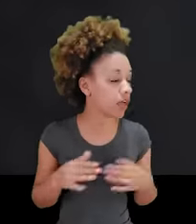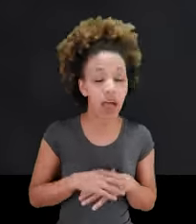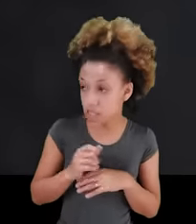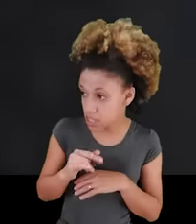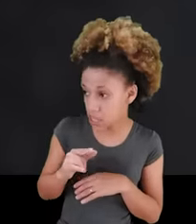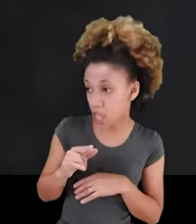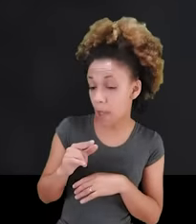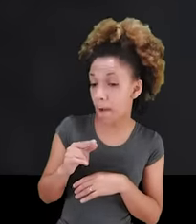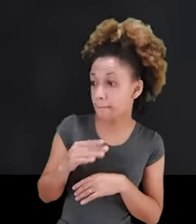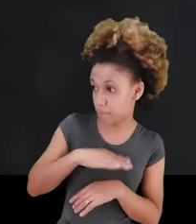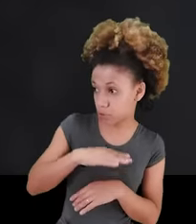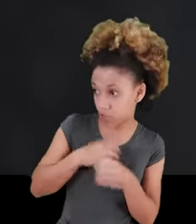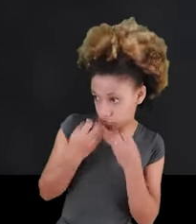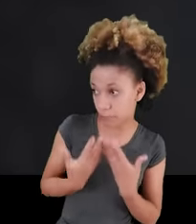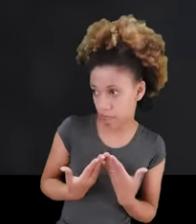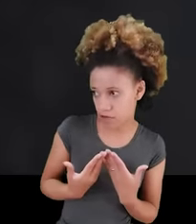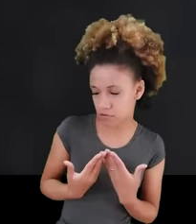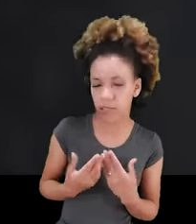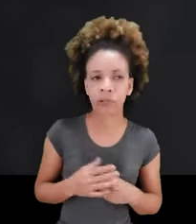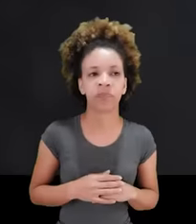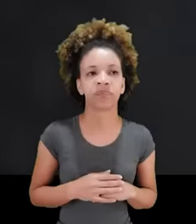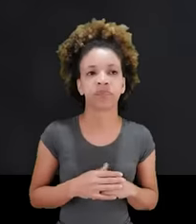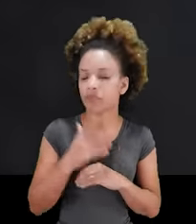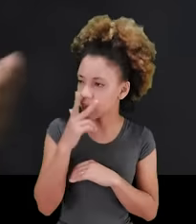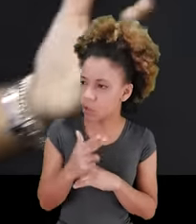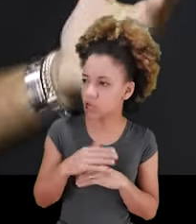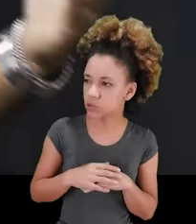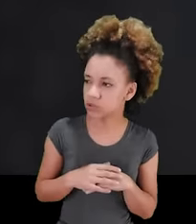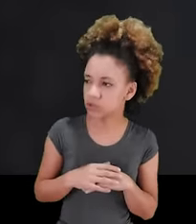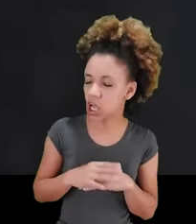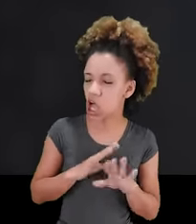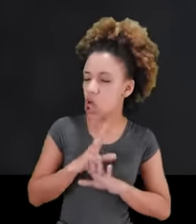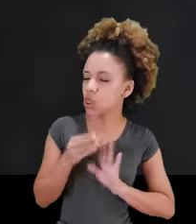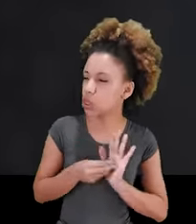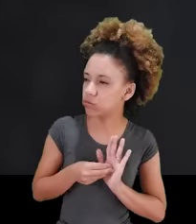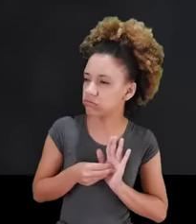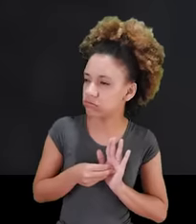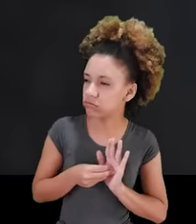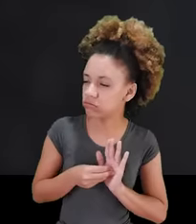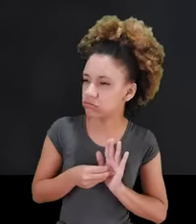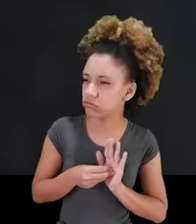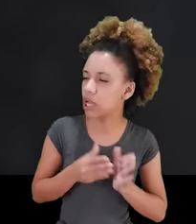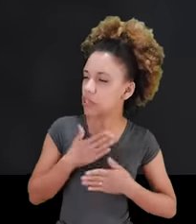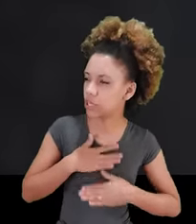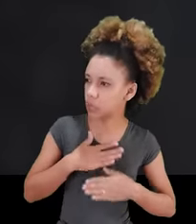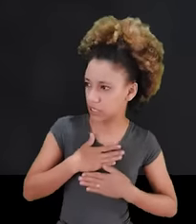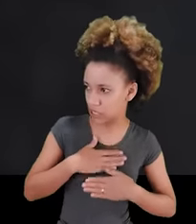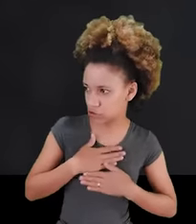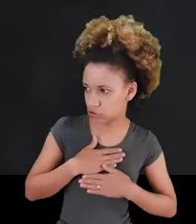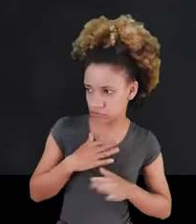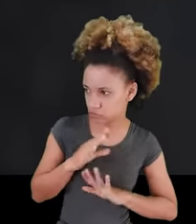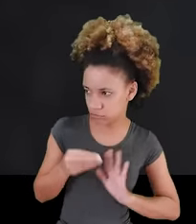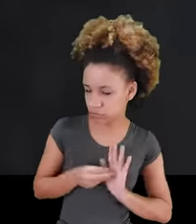Portugal estiver bem, se os portugueses estiverem bem, eu acho que acolhemos toda a gente com tranquilamente. O